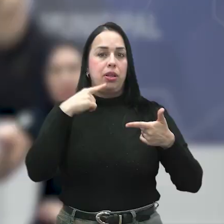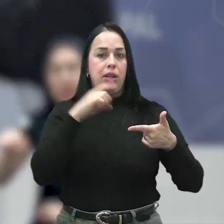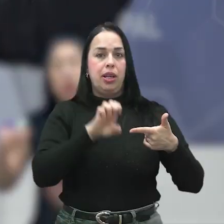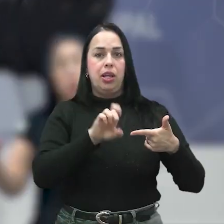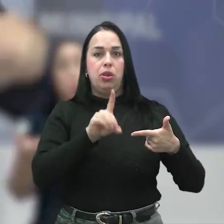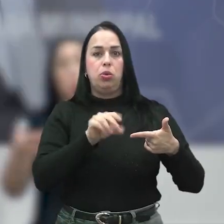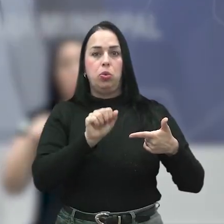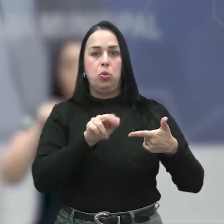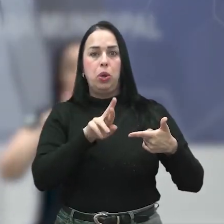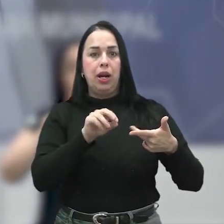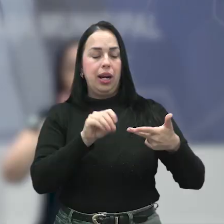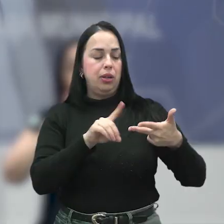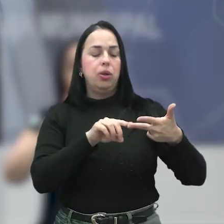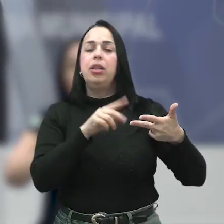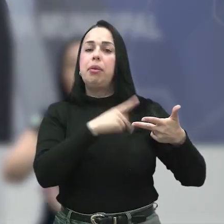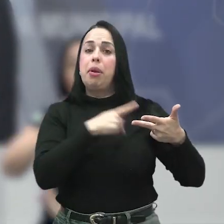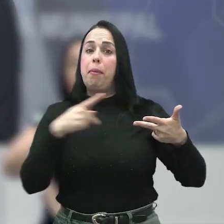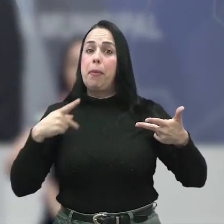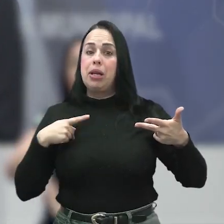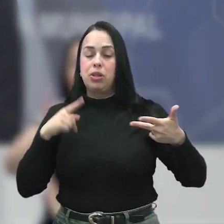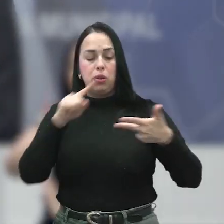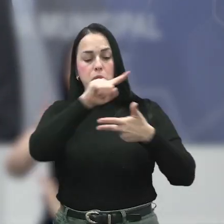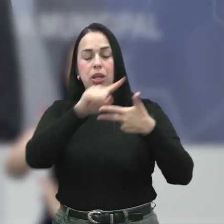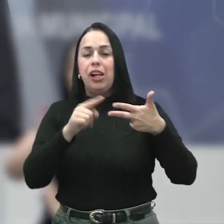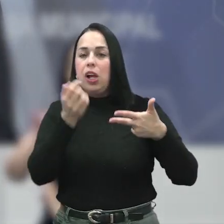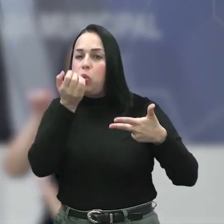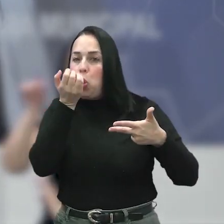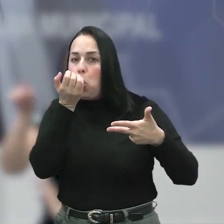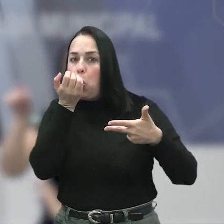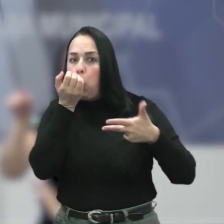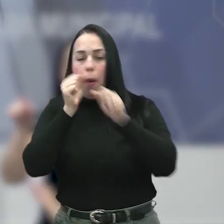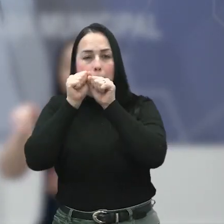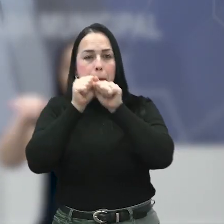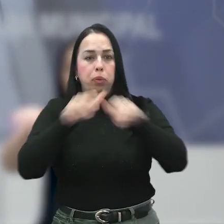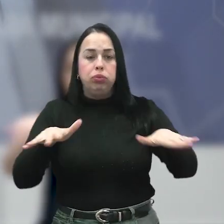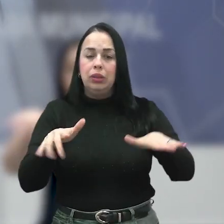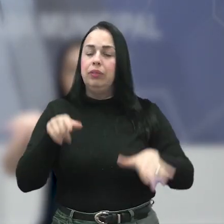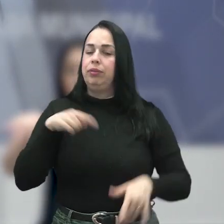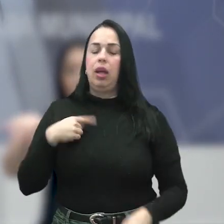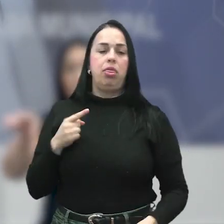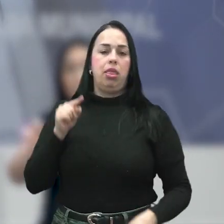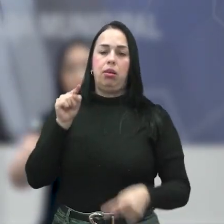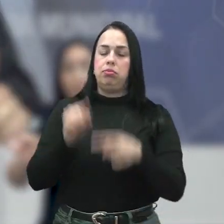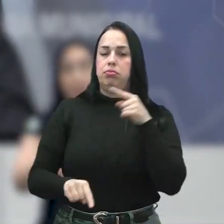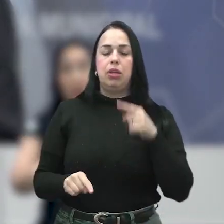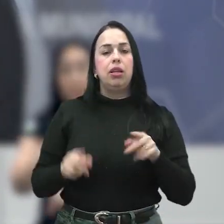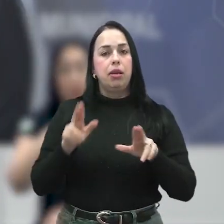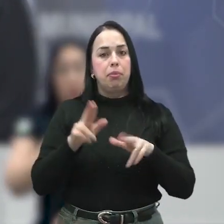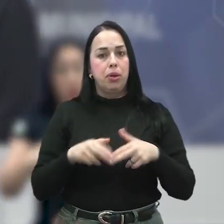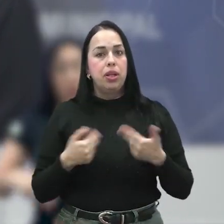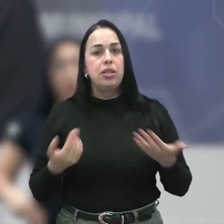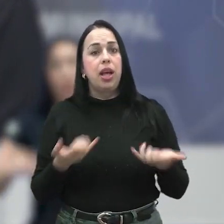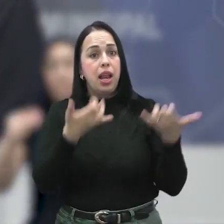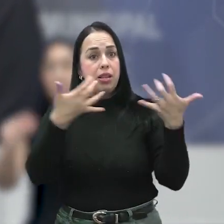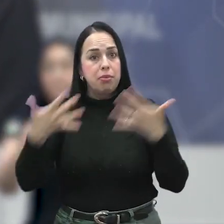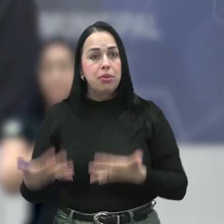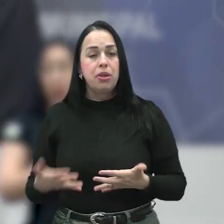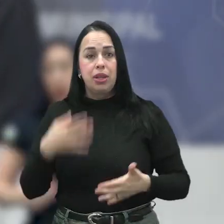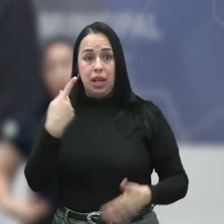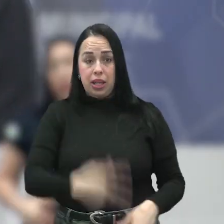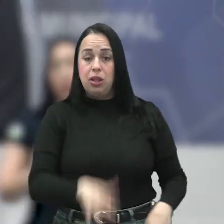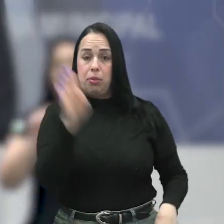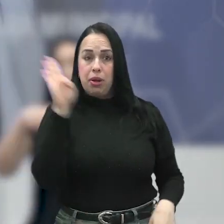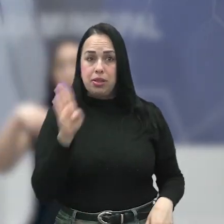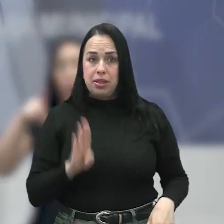Bolsonaro e o pastor Silas Malafaia. Segundo o parlamentar, o ato fere preceitos democráticos. Tomás ainda apontou que o